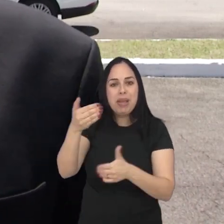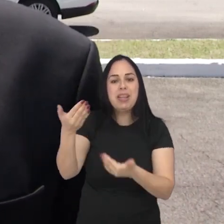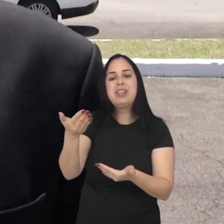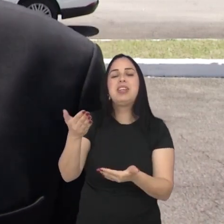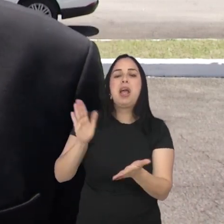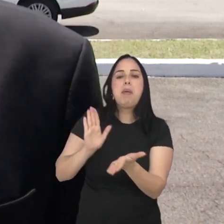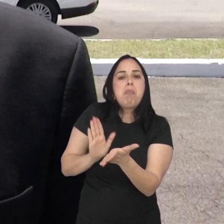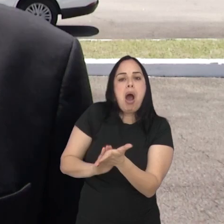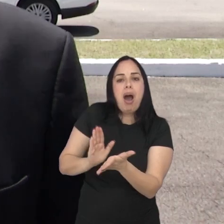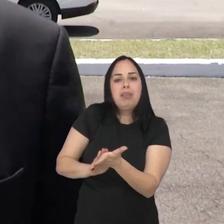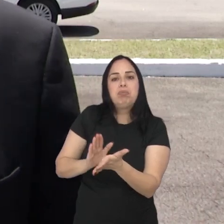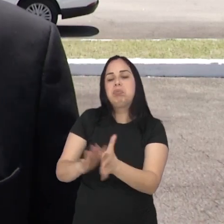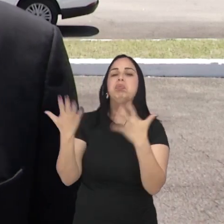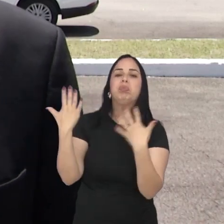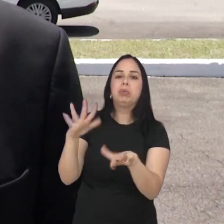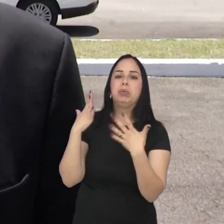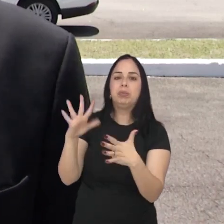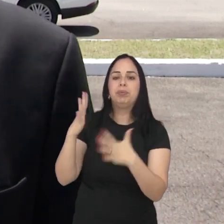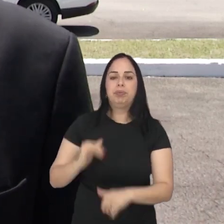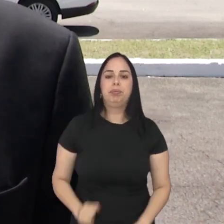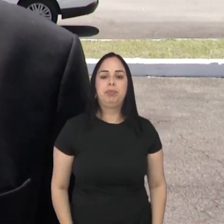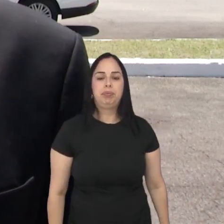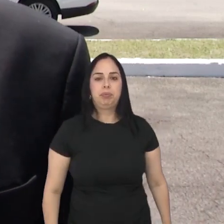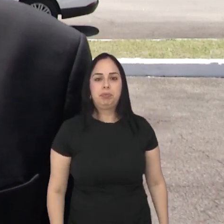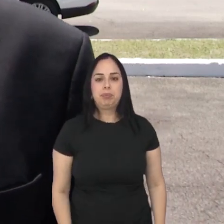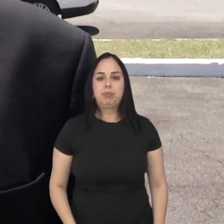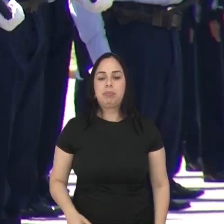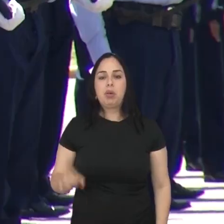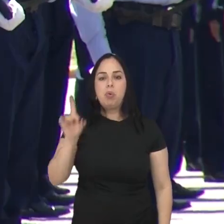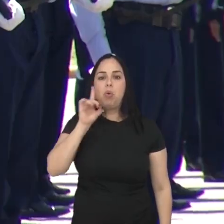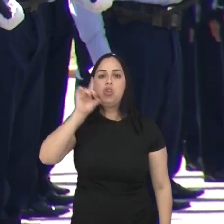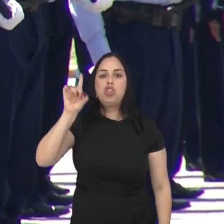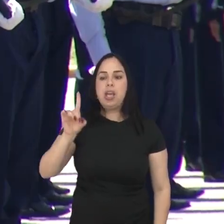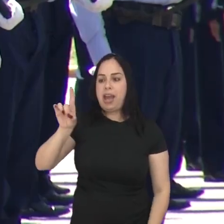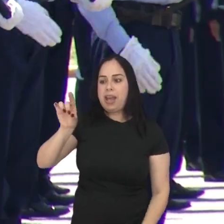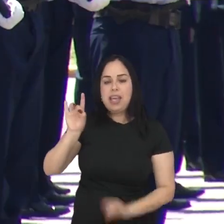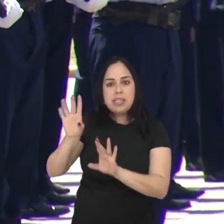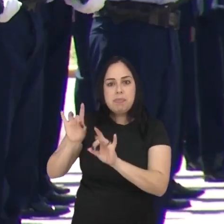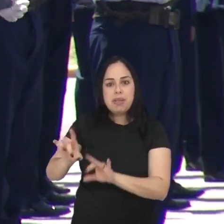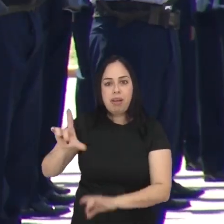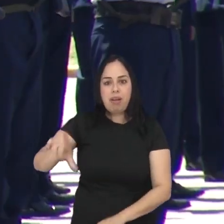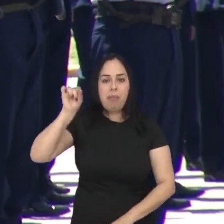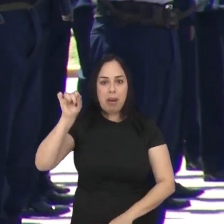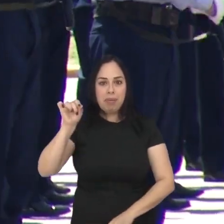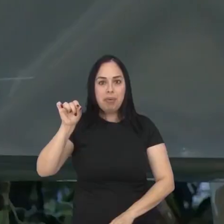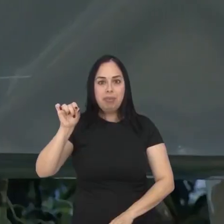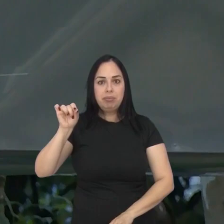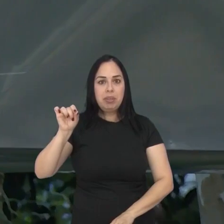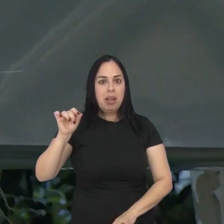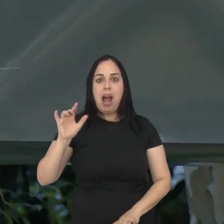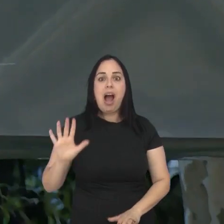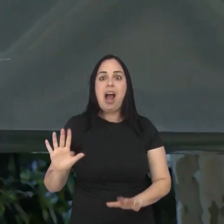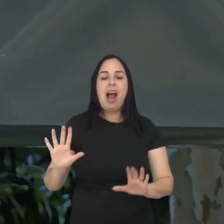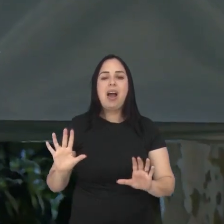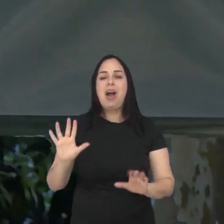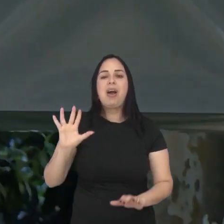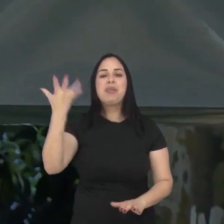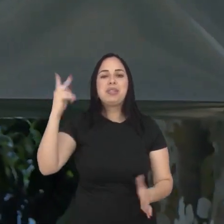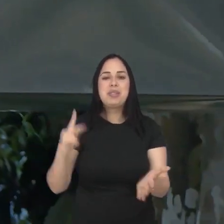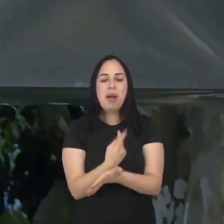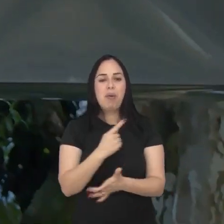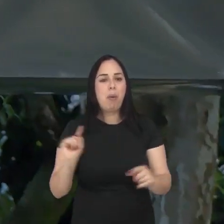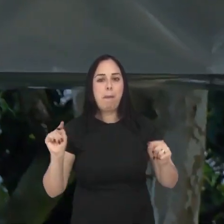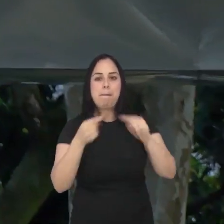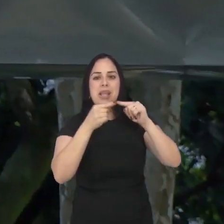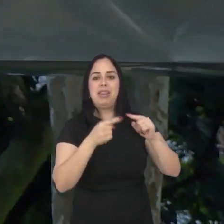aqui homenagearmos e parabenizarmos a nossa Força Aérea Brasileira. A escolha da data aconteceu por causa do primeiro voo